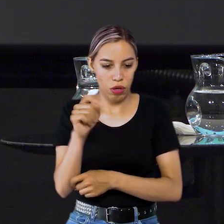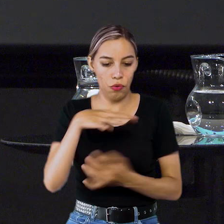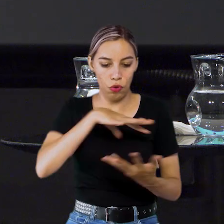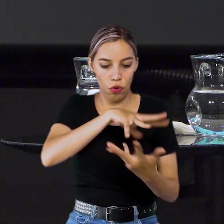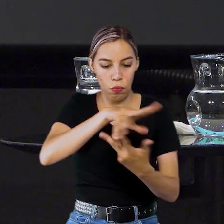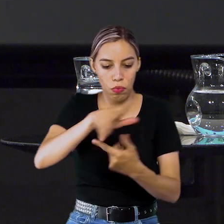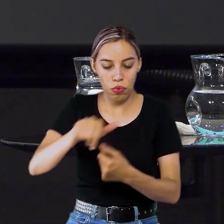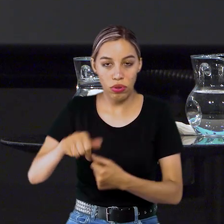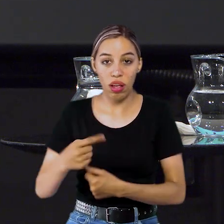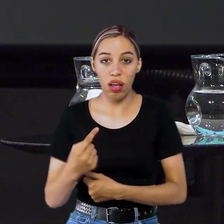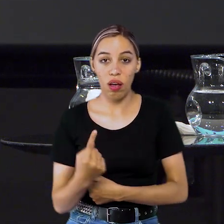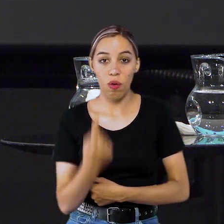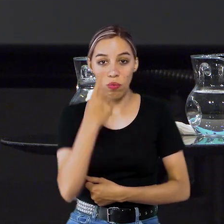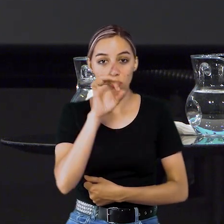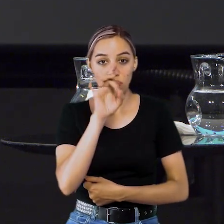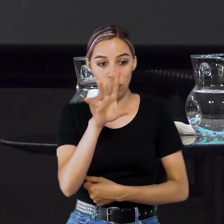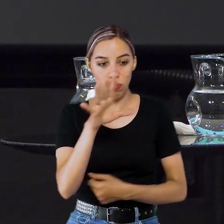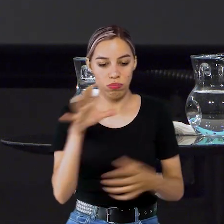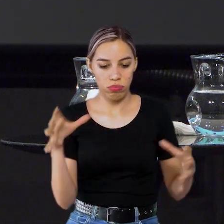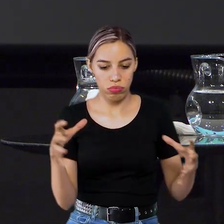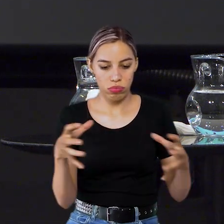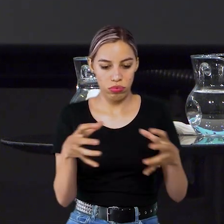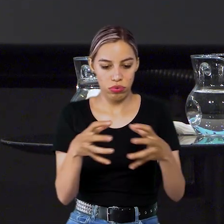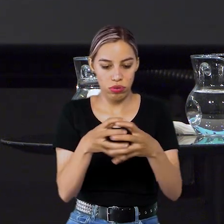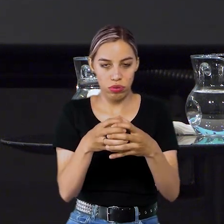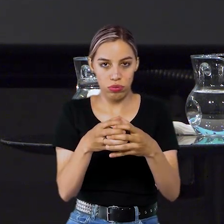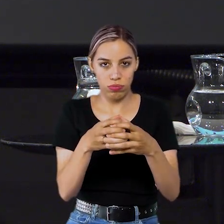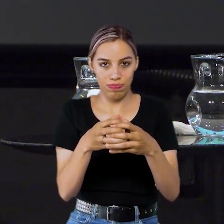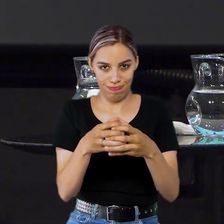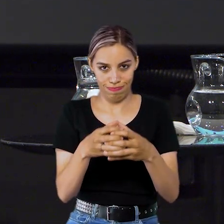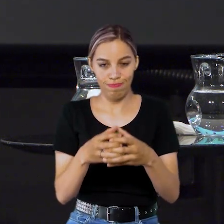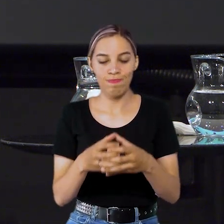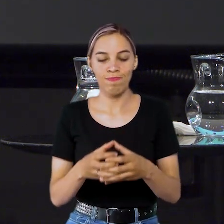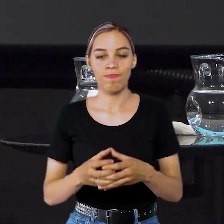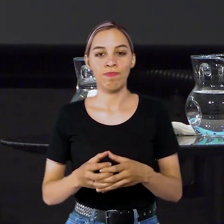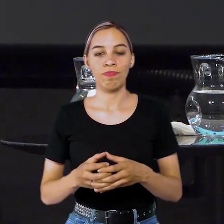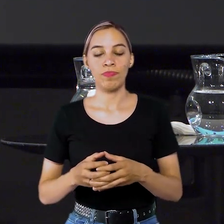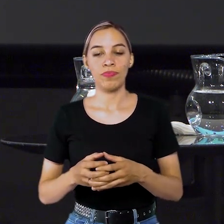e muitos também dirão a fala que